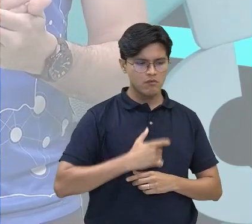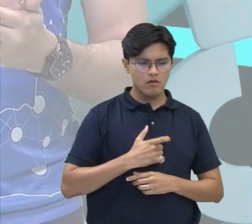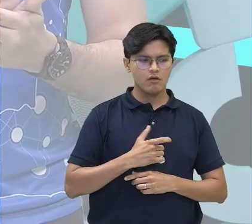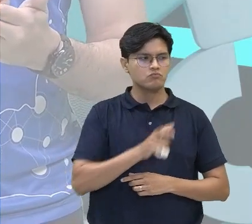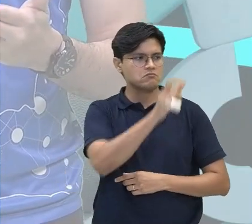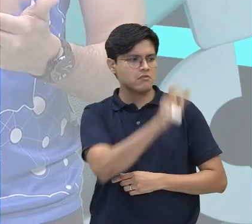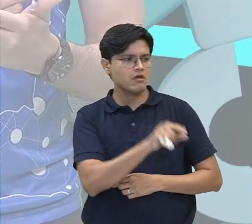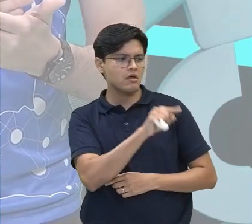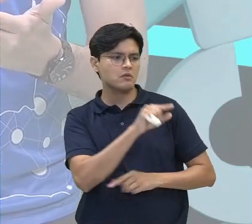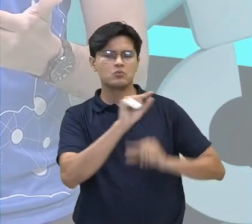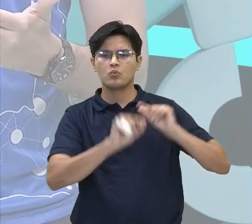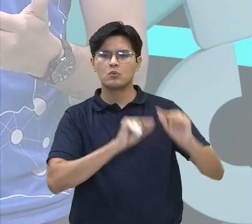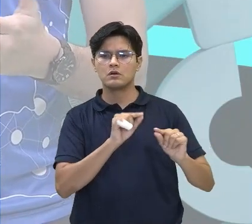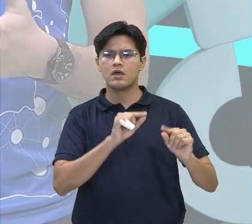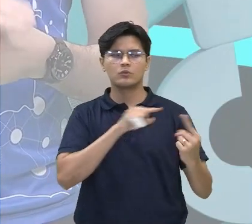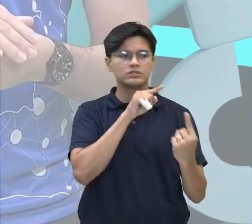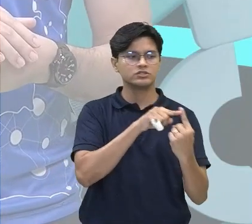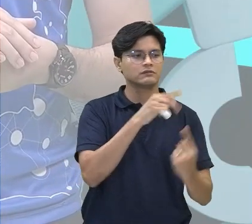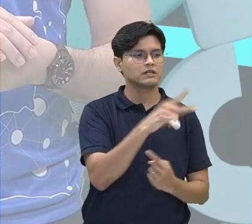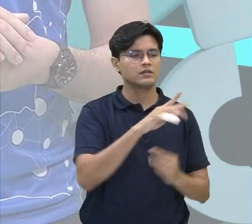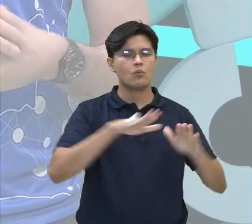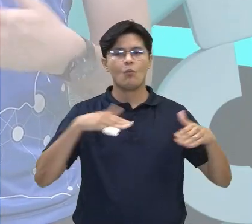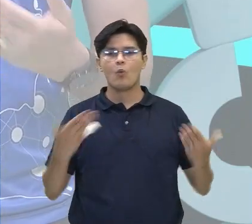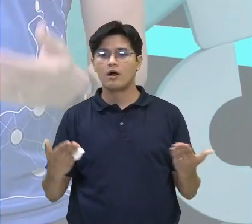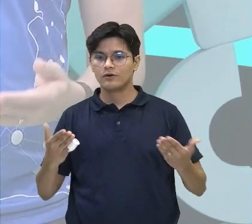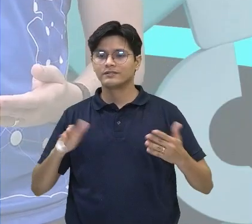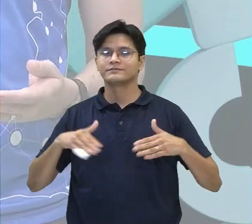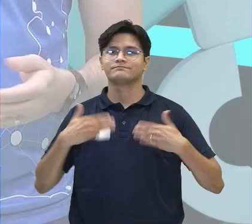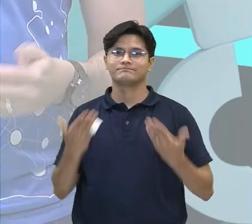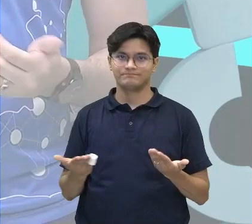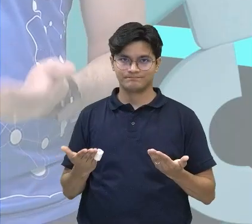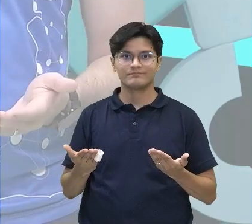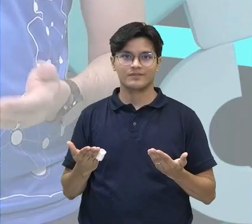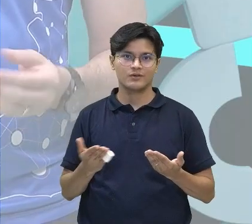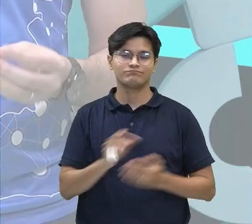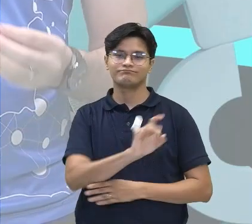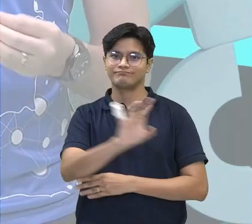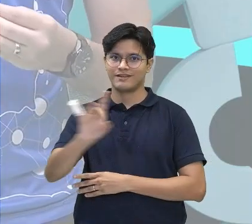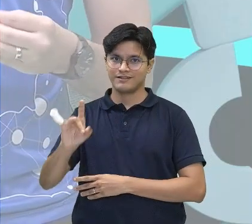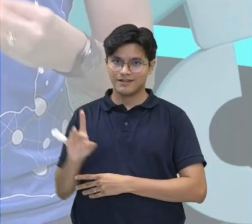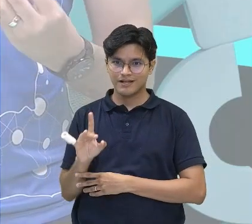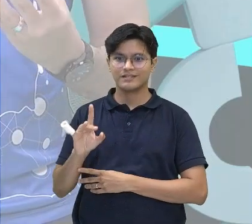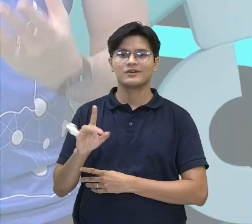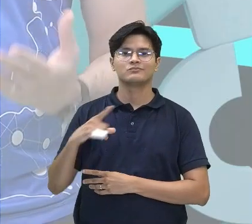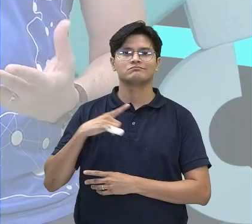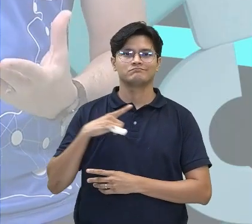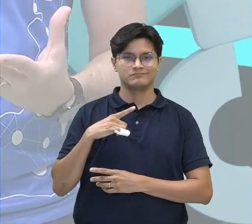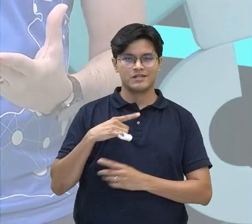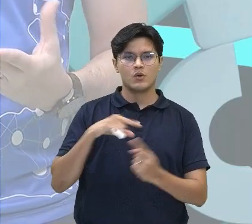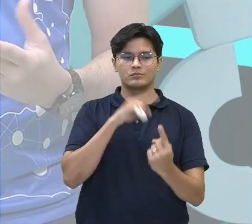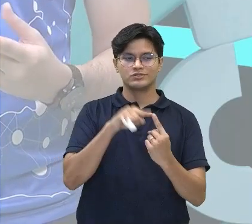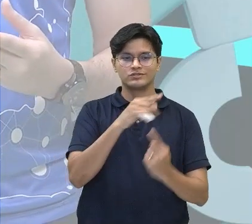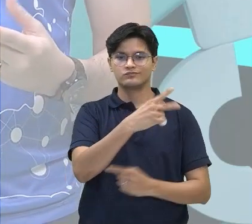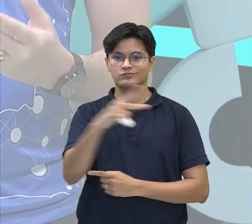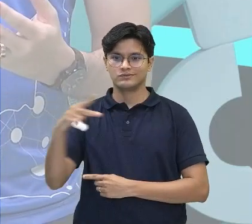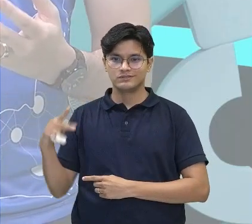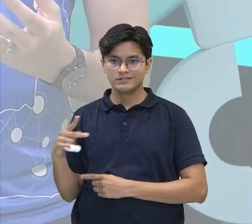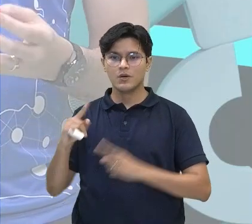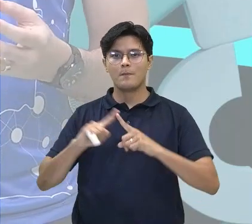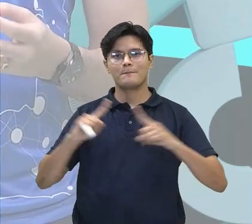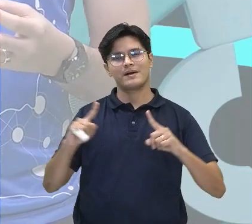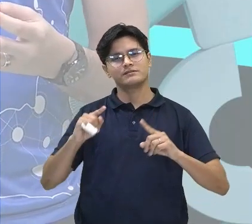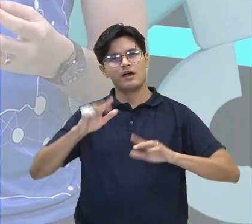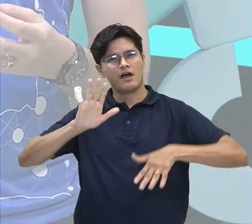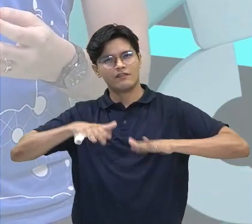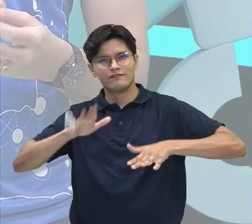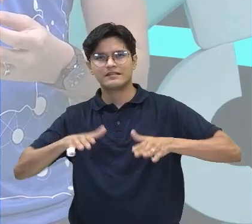numa estrutura social, numa hierarquia definida e que é, sim, injusta. Essa crítica, ela existe. Mas o